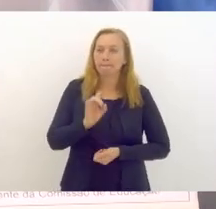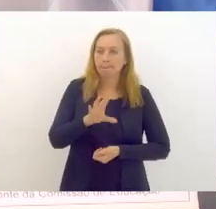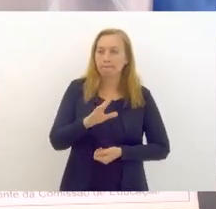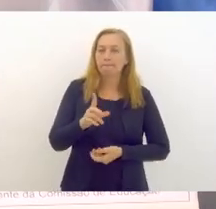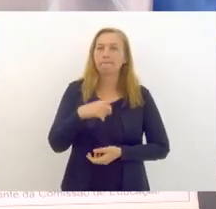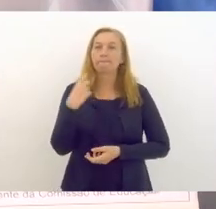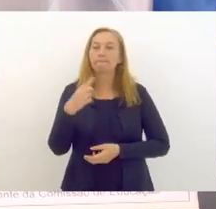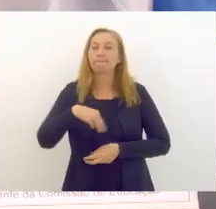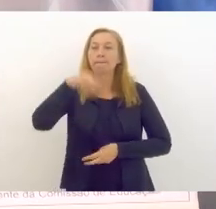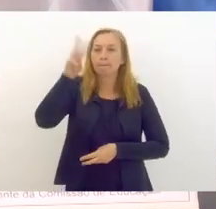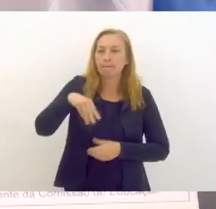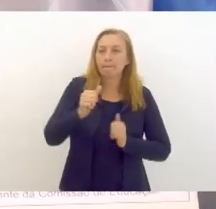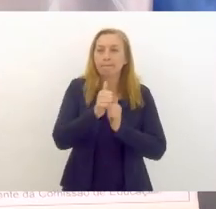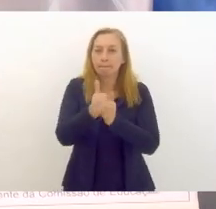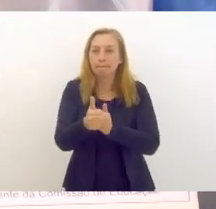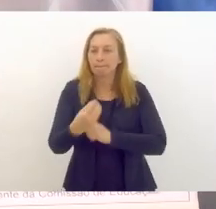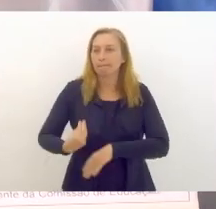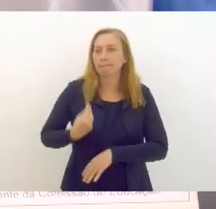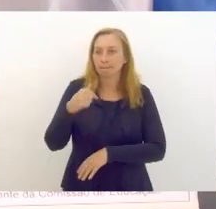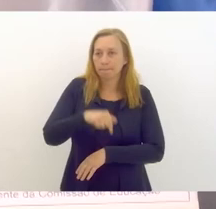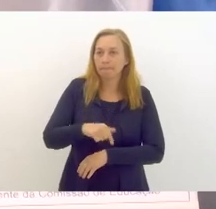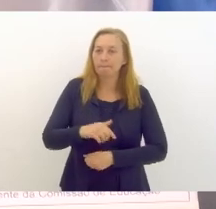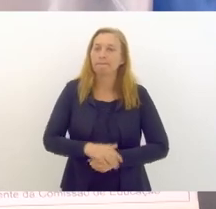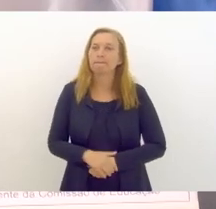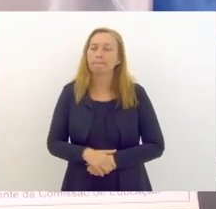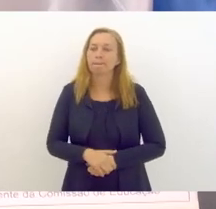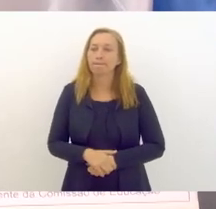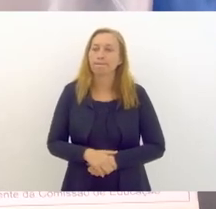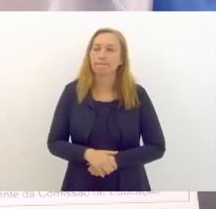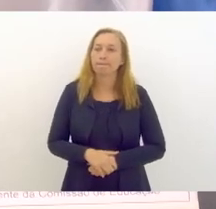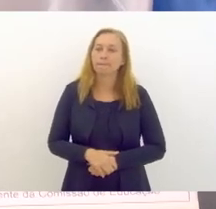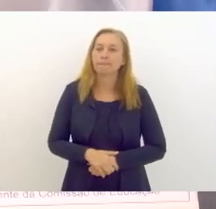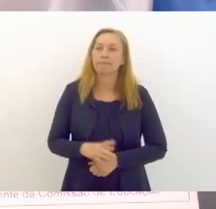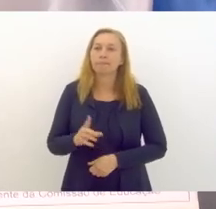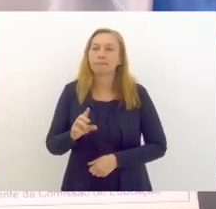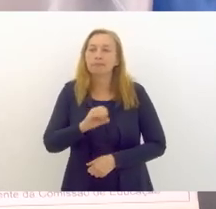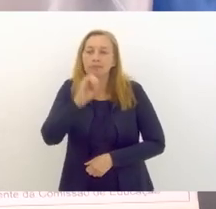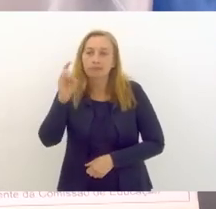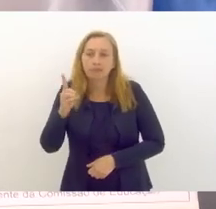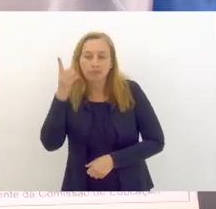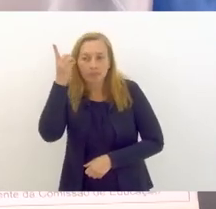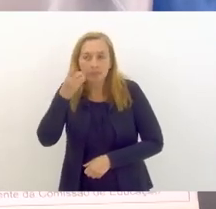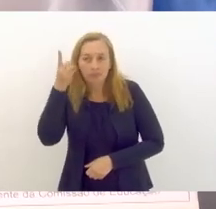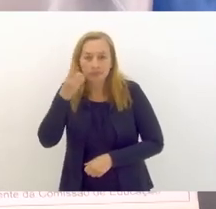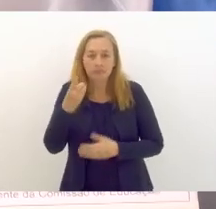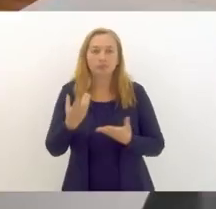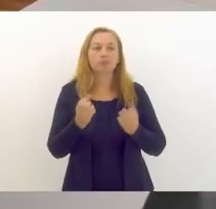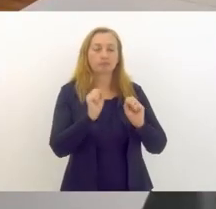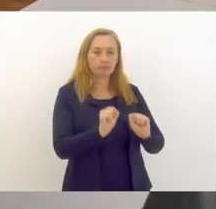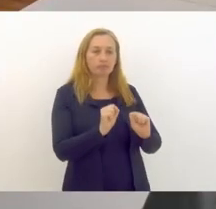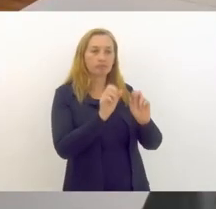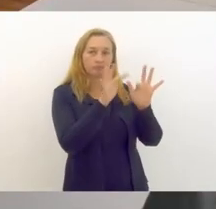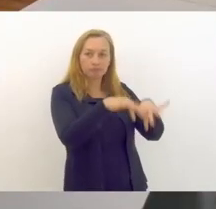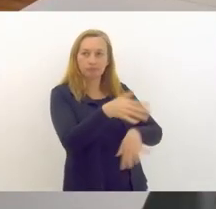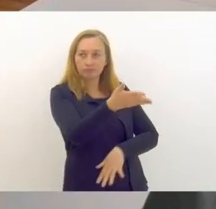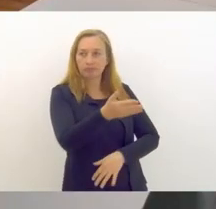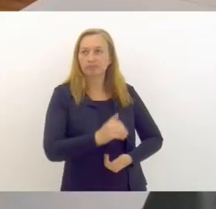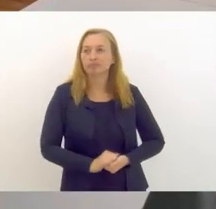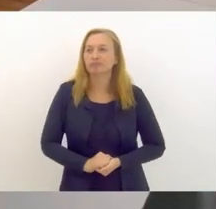está nos acompanhando, para os presentes aqui terem ciência. Podem concluir. Devolvo a palavra aí para vocês